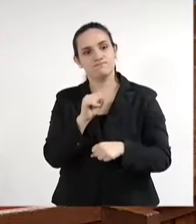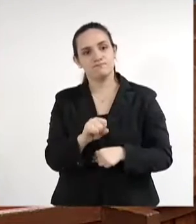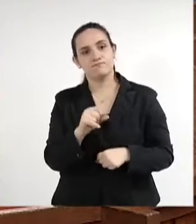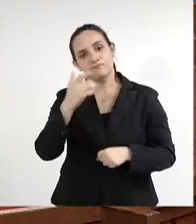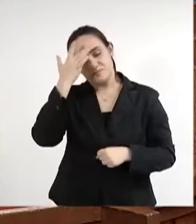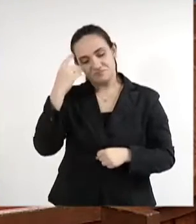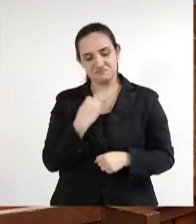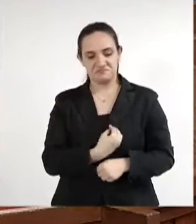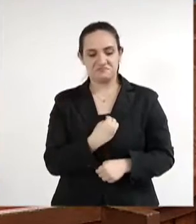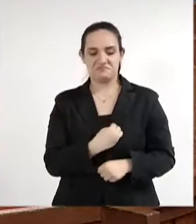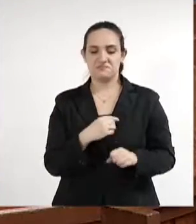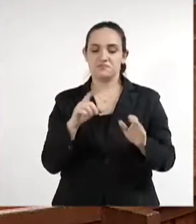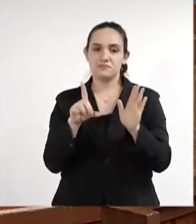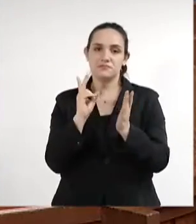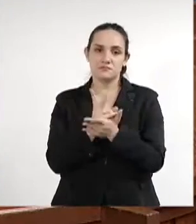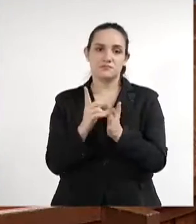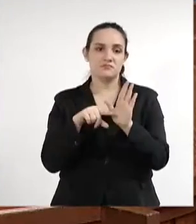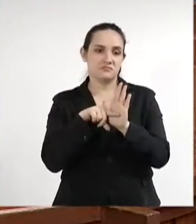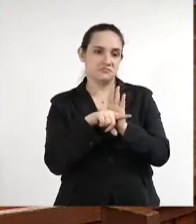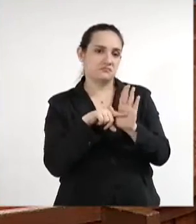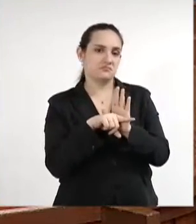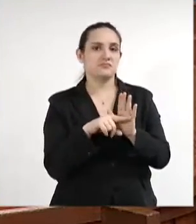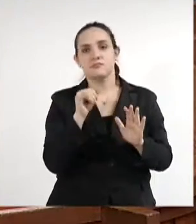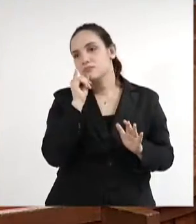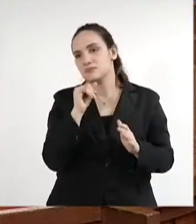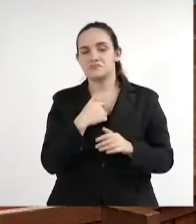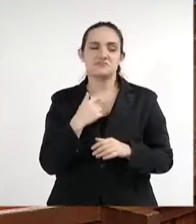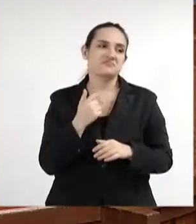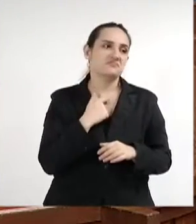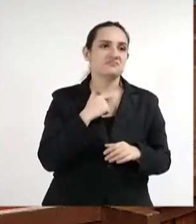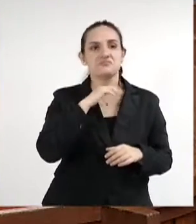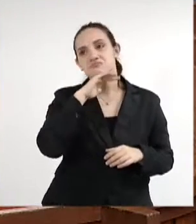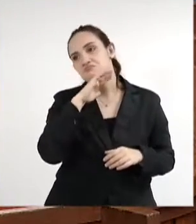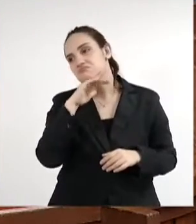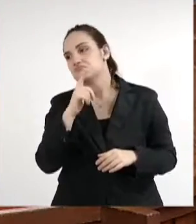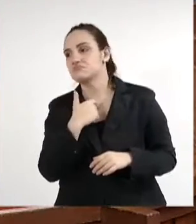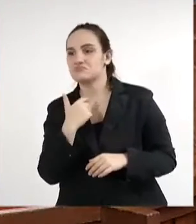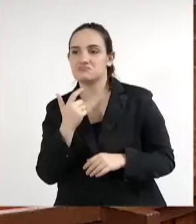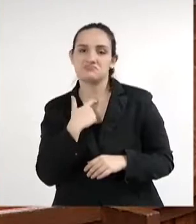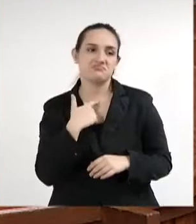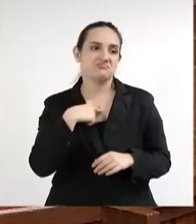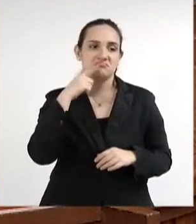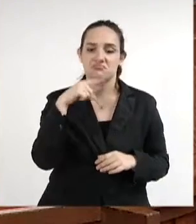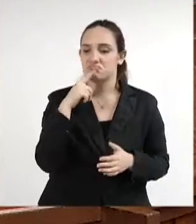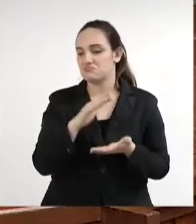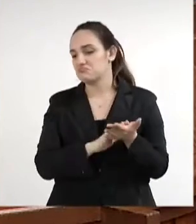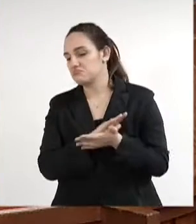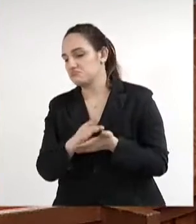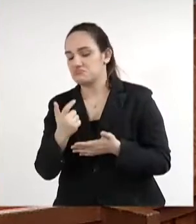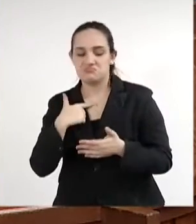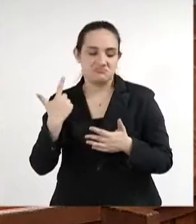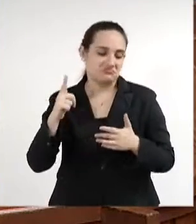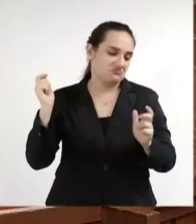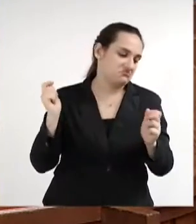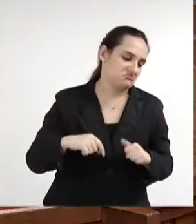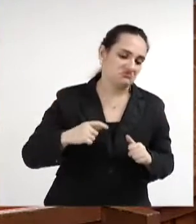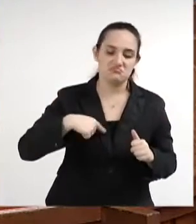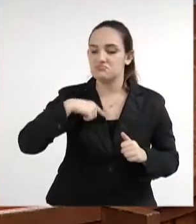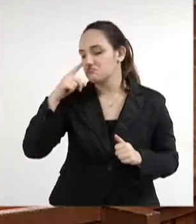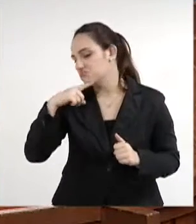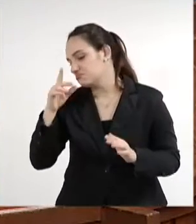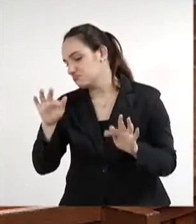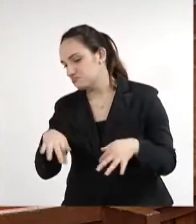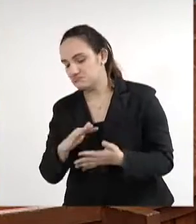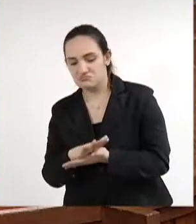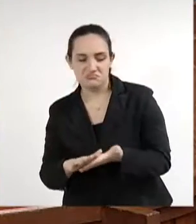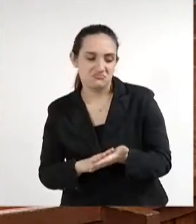uma vida negativa sobre si. Eu sou um fracassado, eu sou uma pessoa que não consegue nada, que não termina as